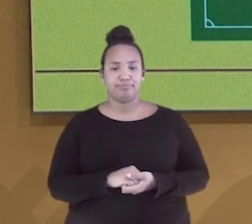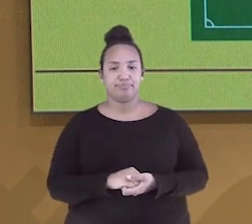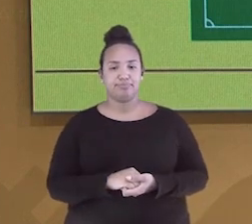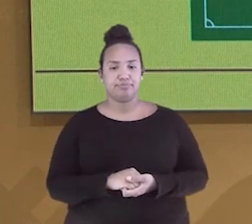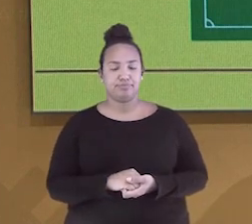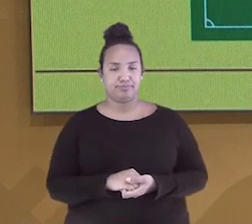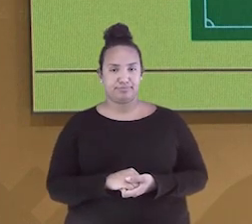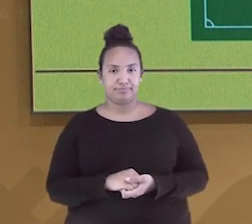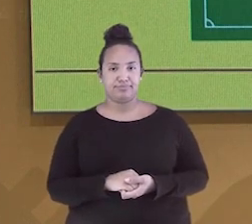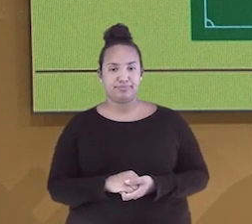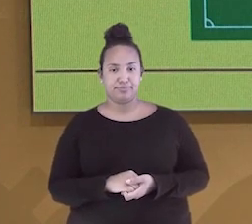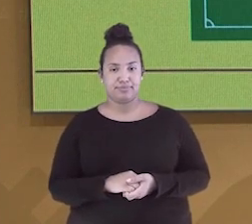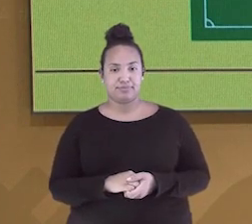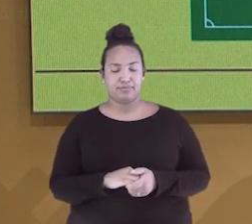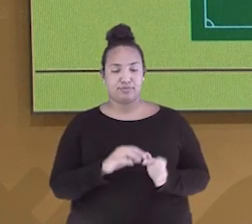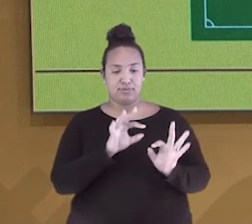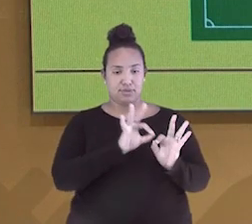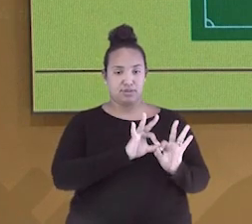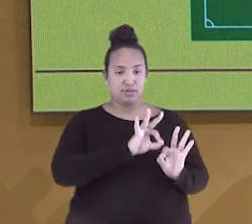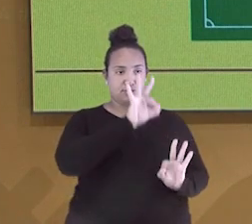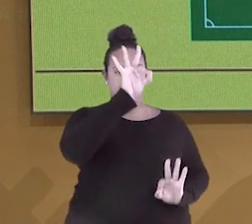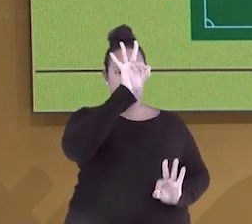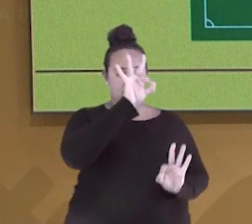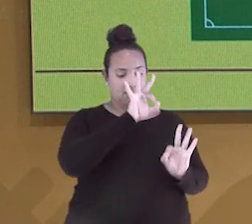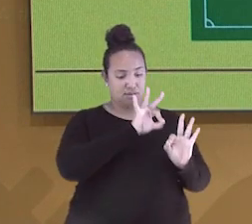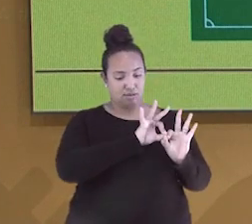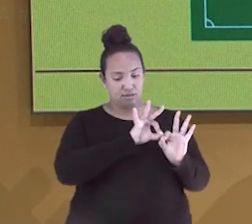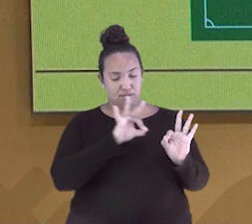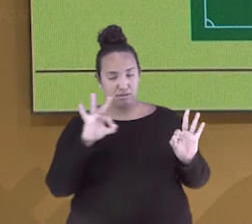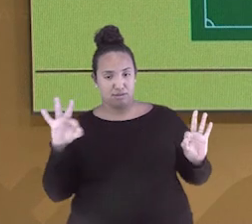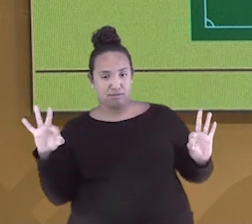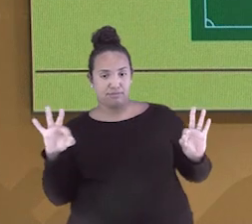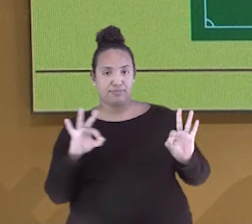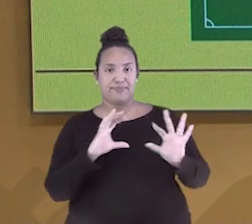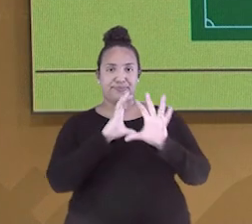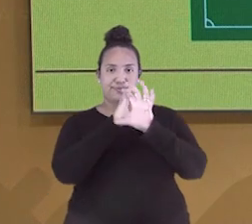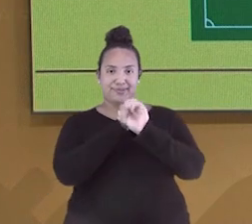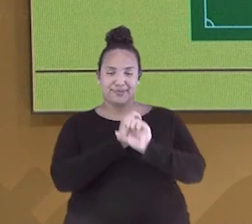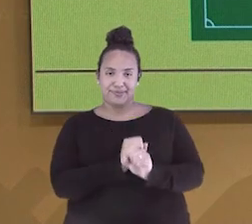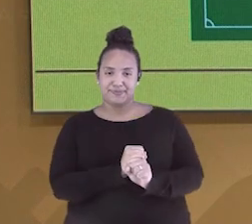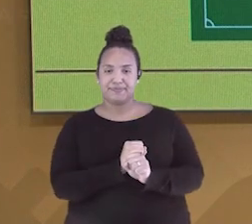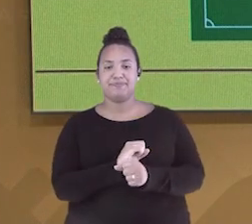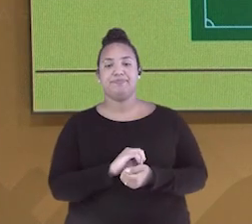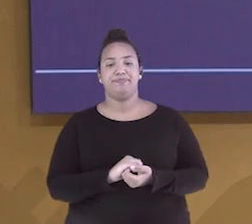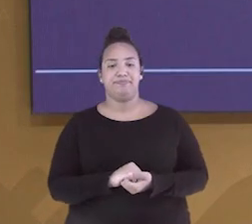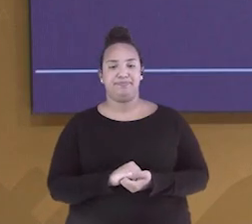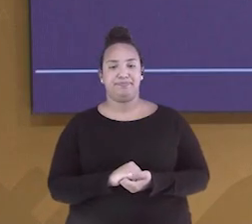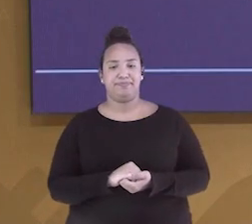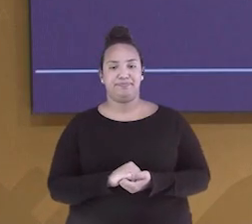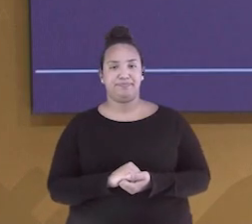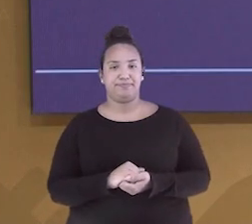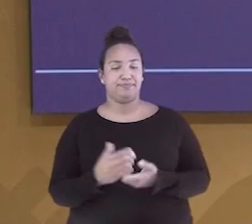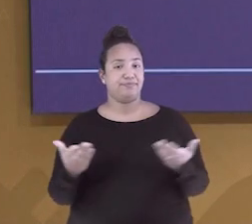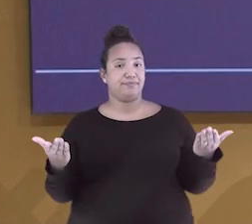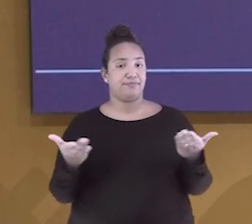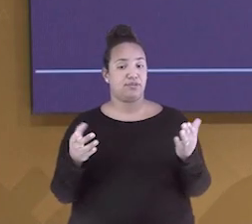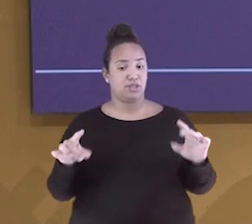sua largura e o seu comprimento. Agora vamos para o nosso